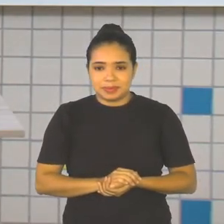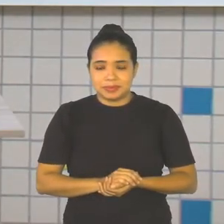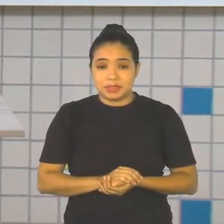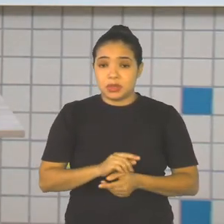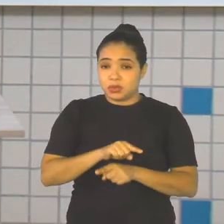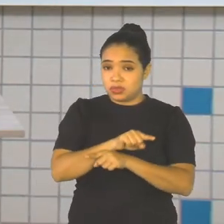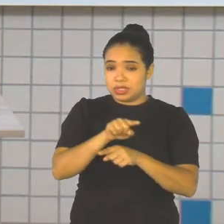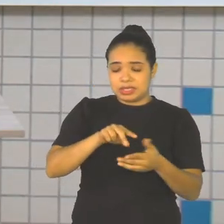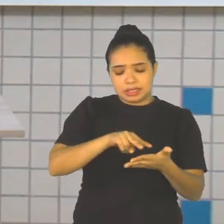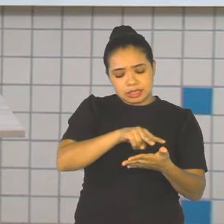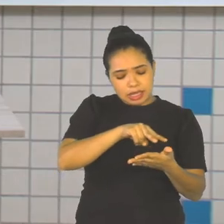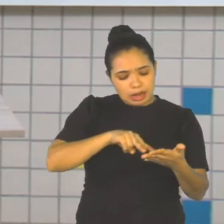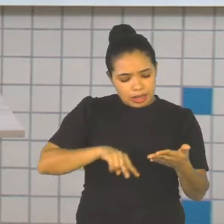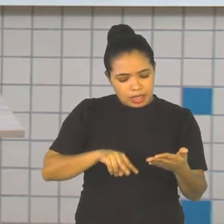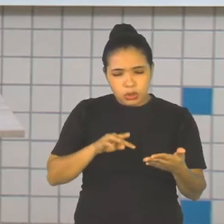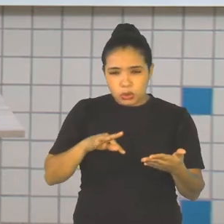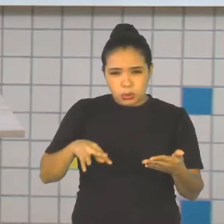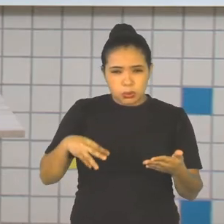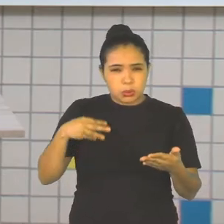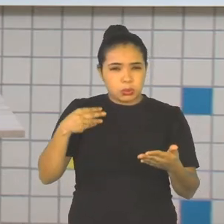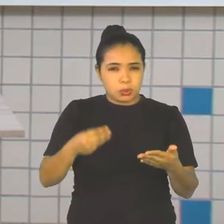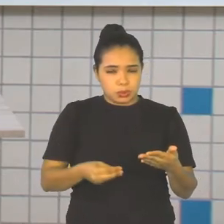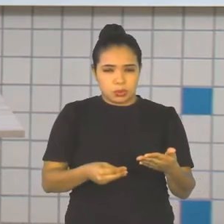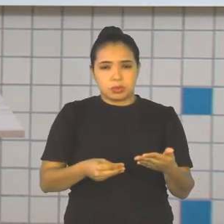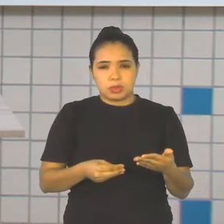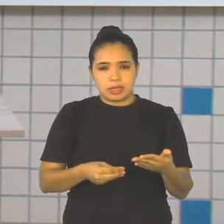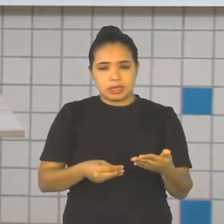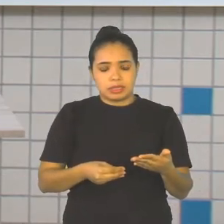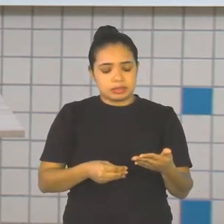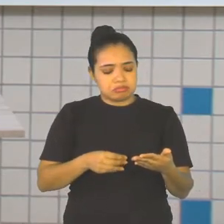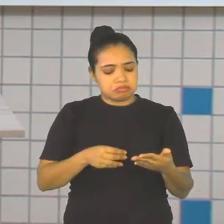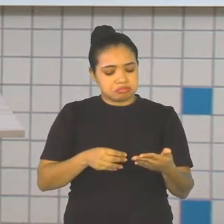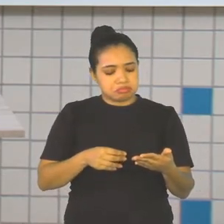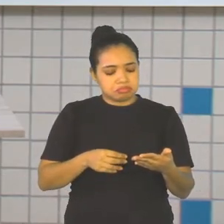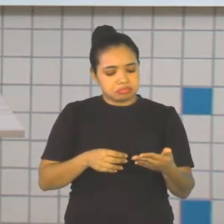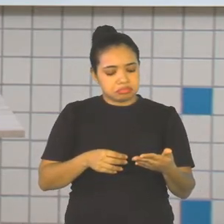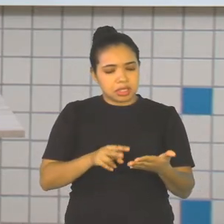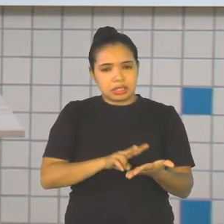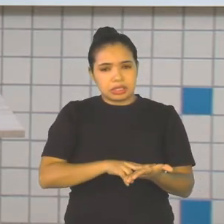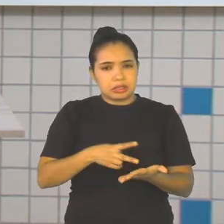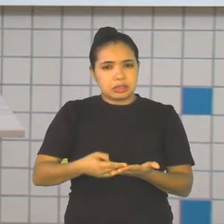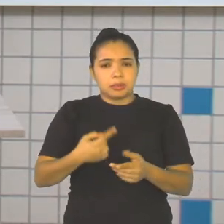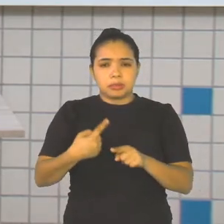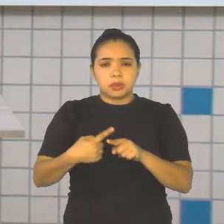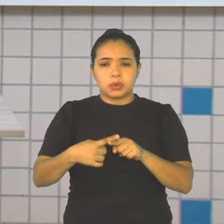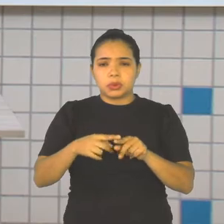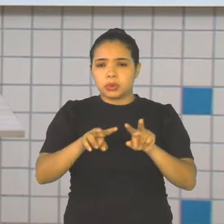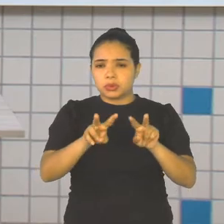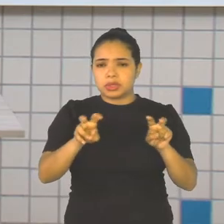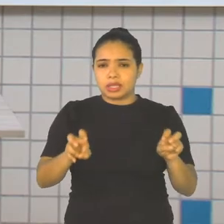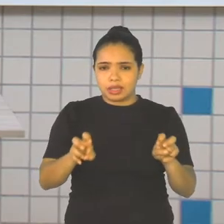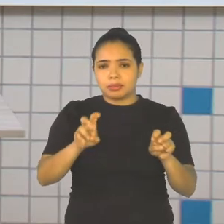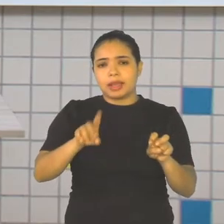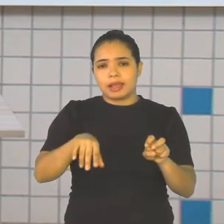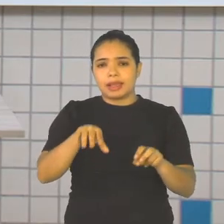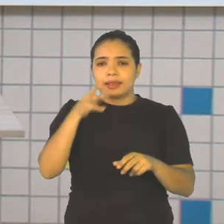ler toda a crônica novamente e interpretar e responder por que o título dessa crônica é